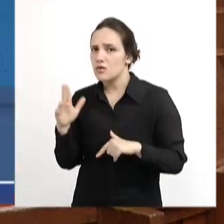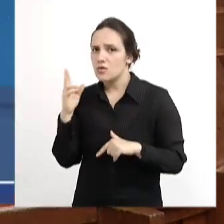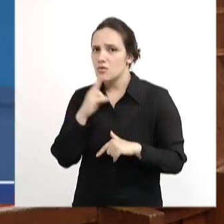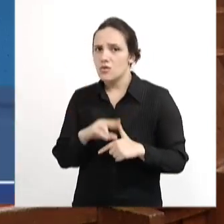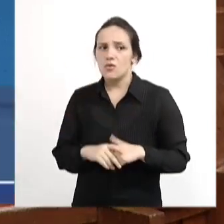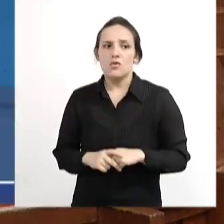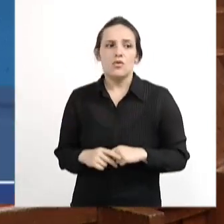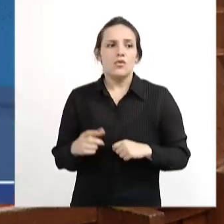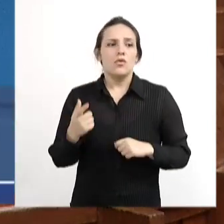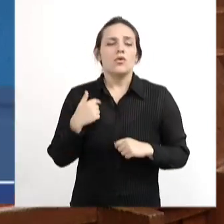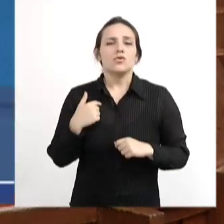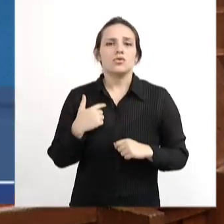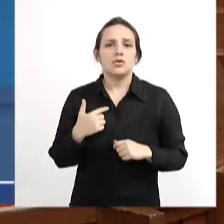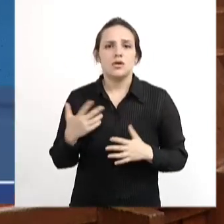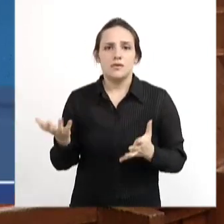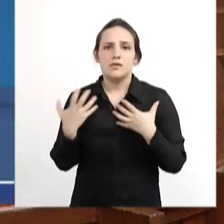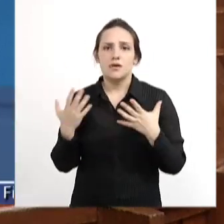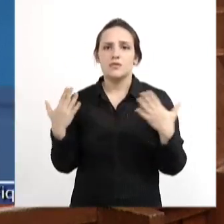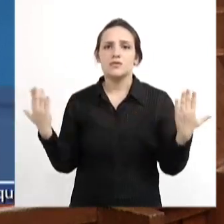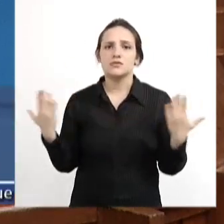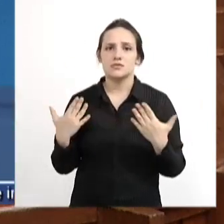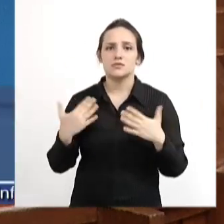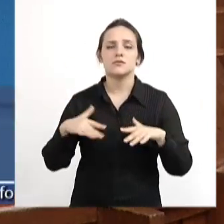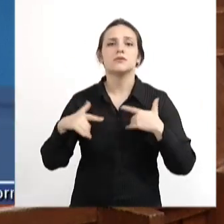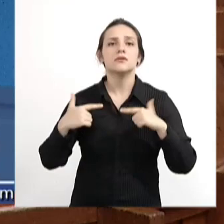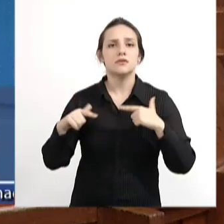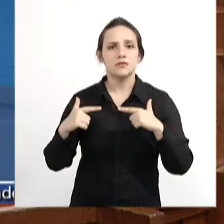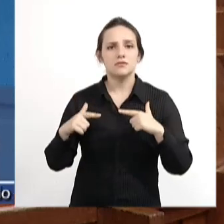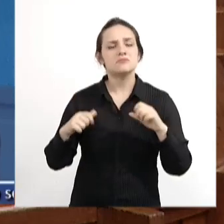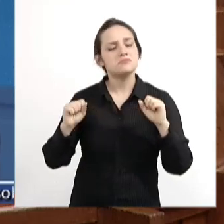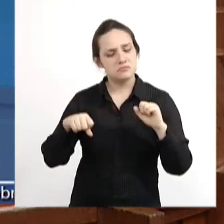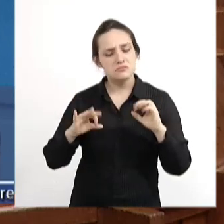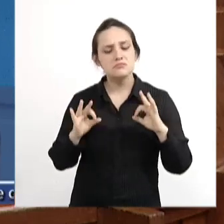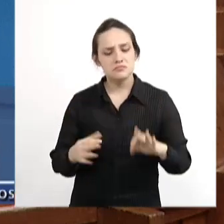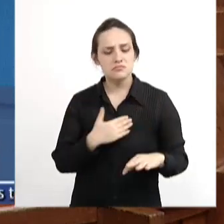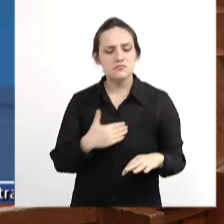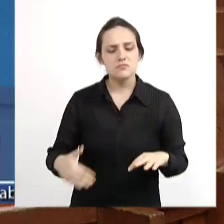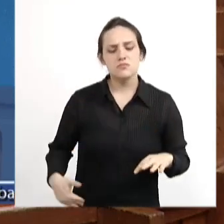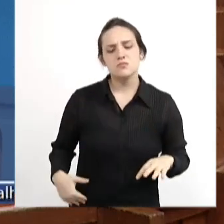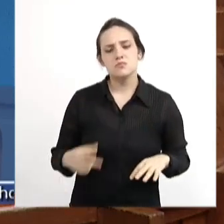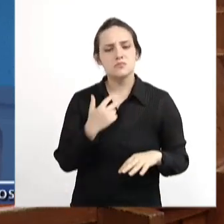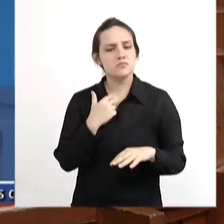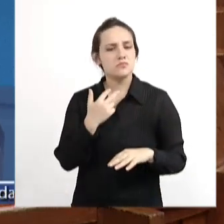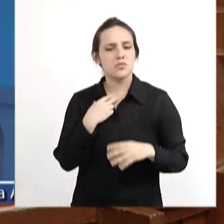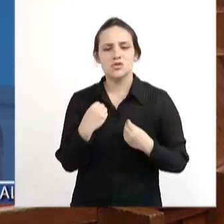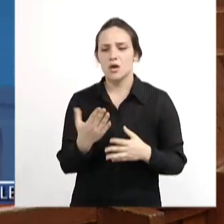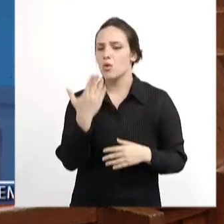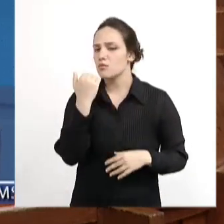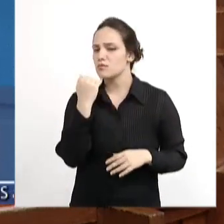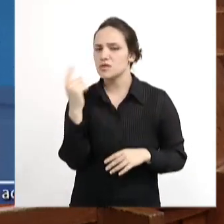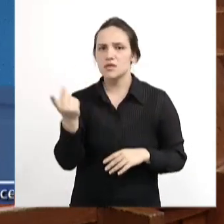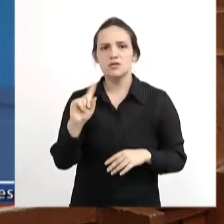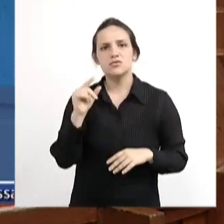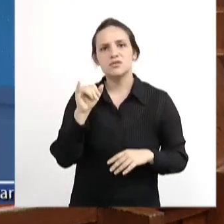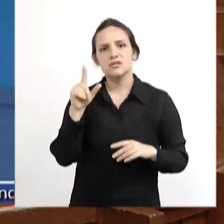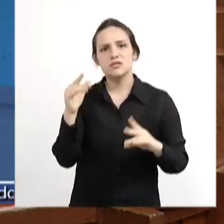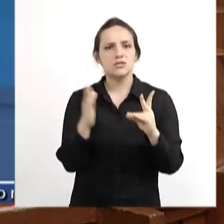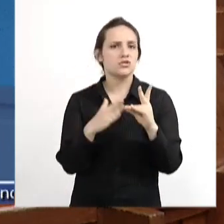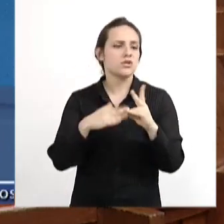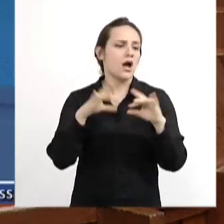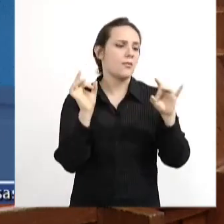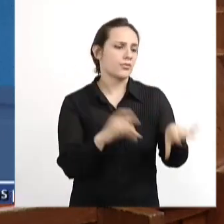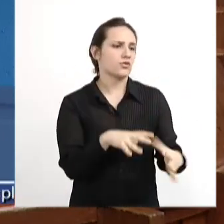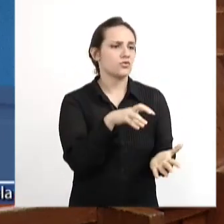eu queria deixar aqui claro o meu ponto de vista. Está certo o governo de não fornecer alimentação para quem sai da